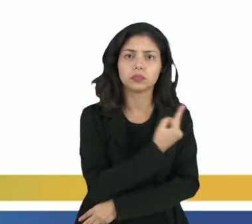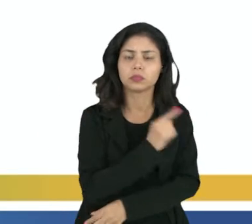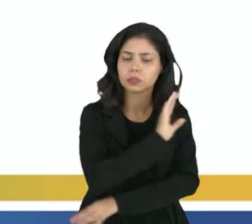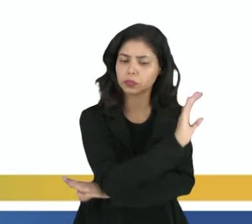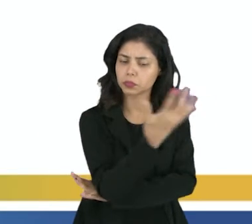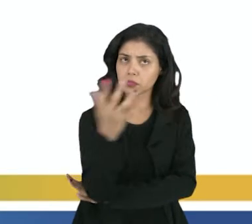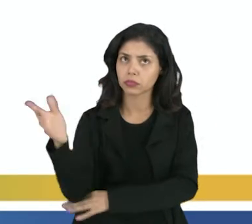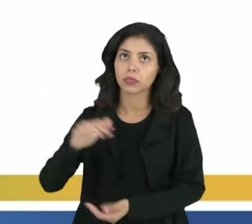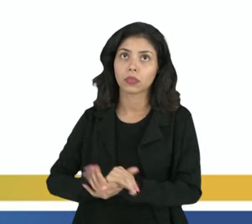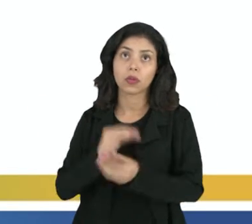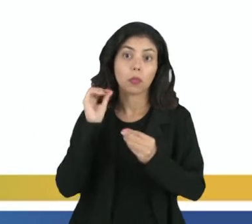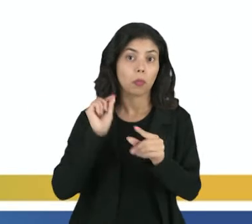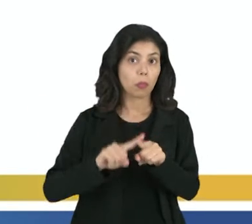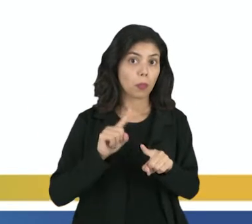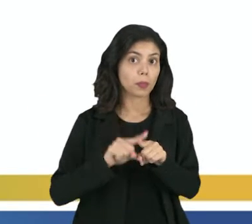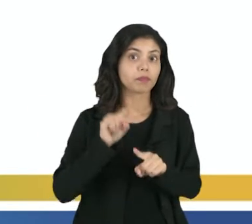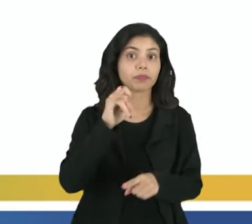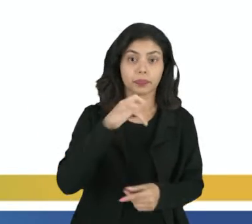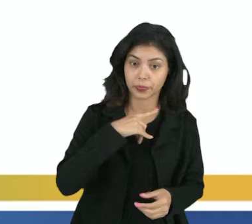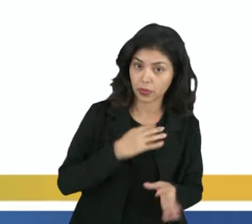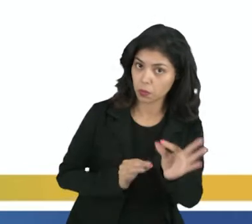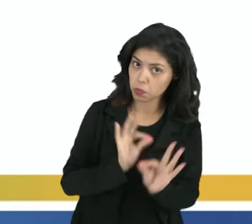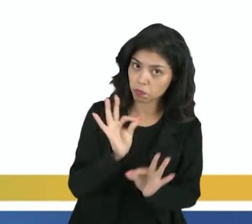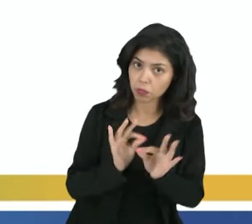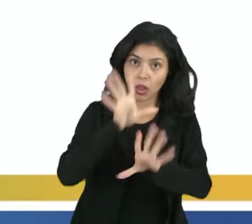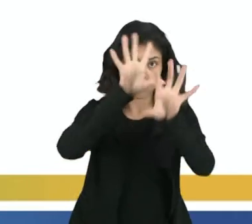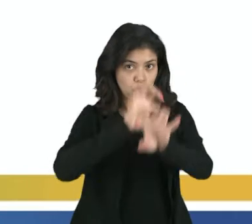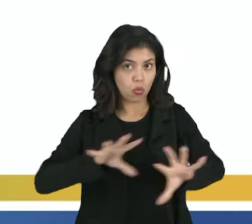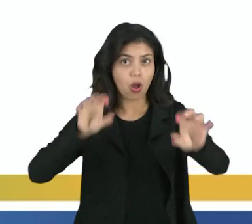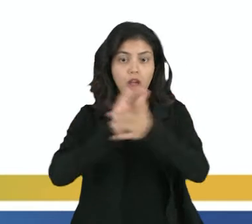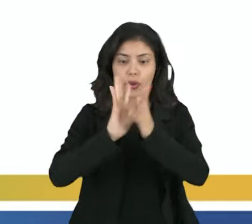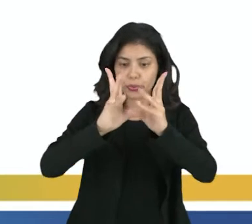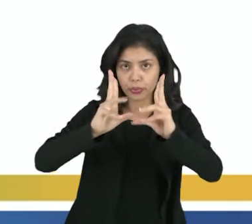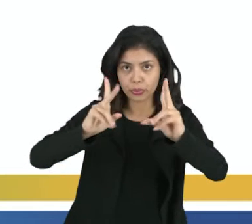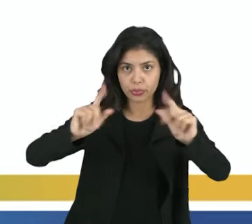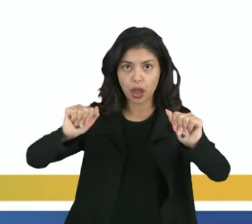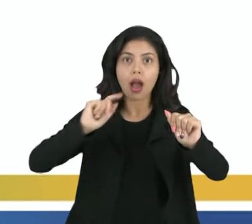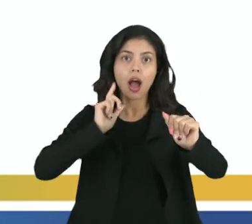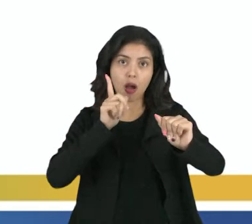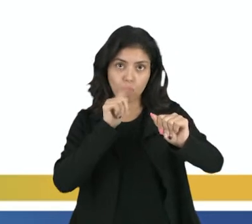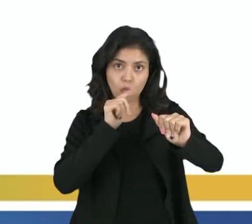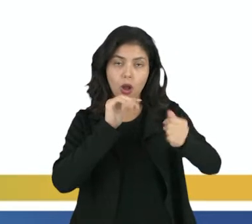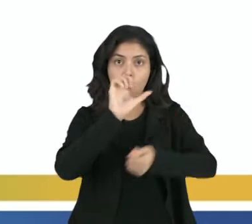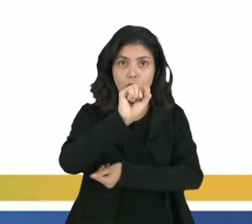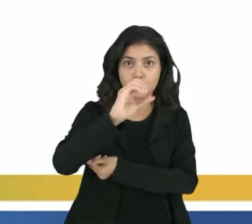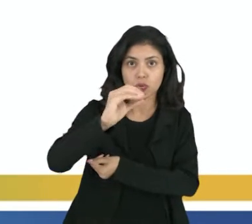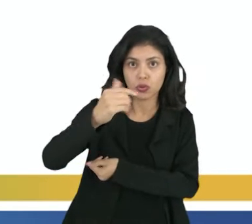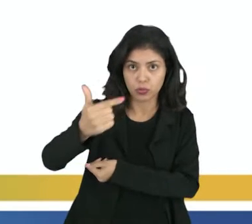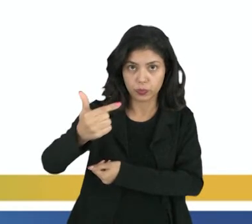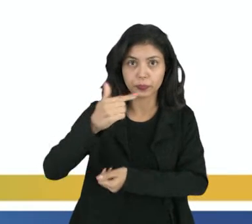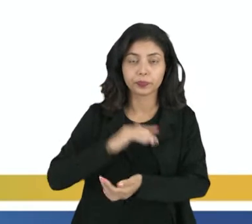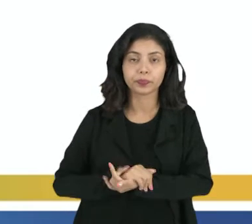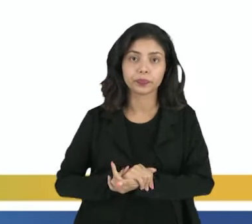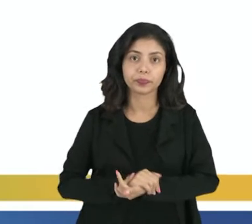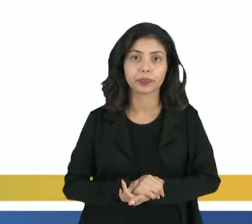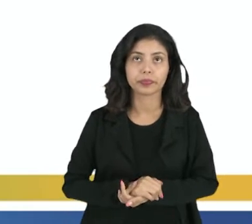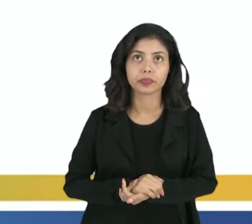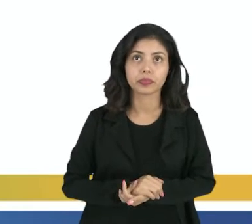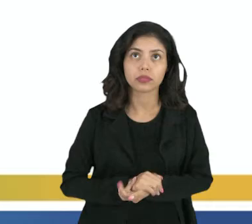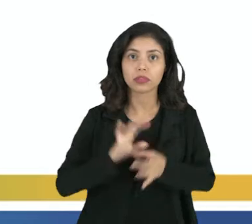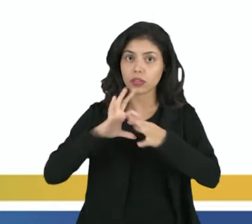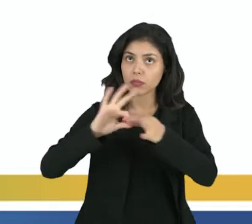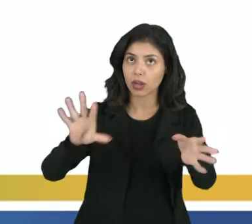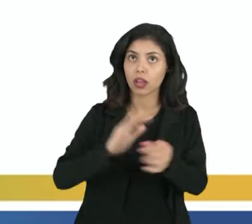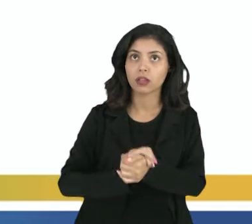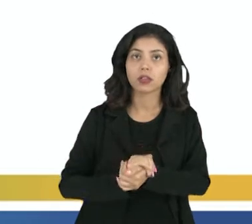ou se tratar de um gás com alta solubilidade em água o SO2 O dióxido de enxofre